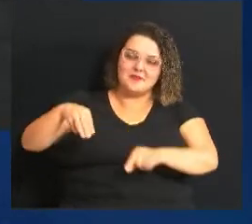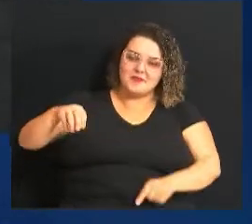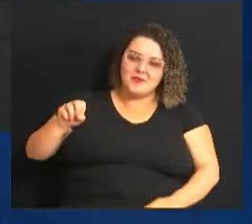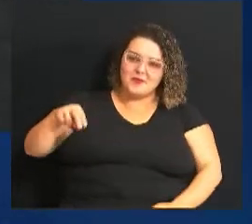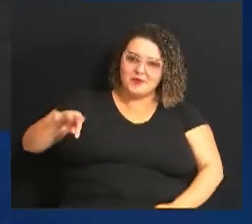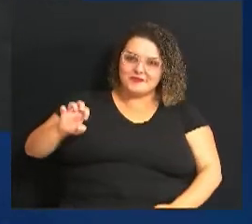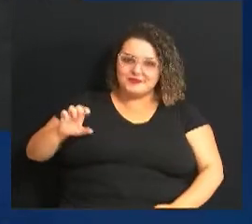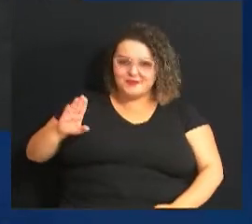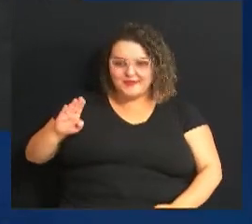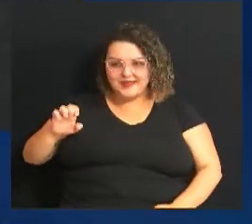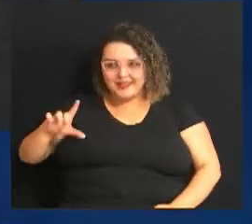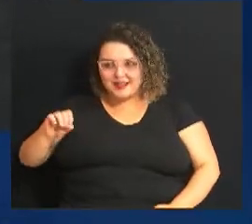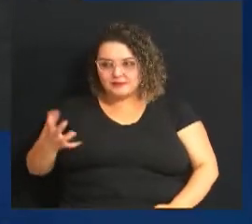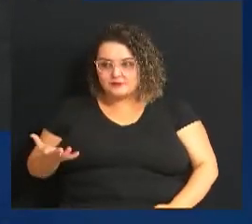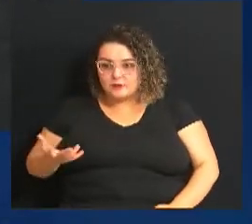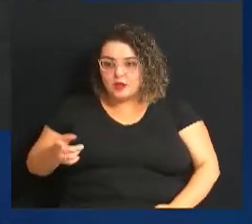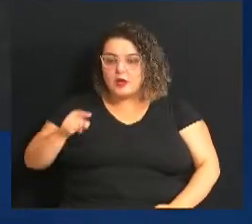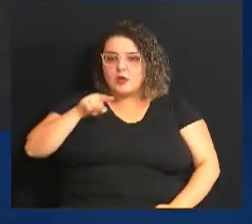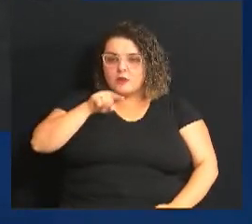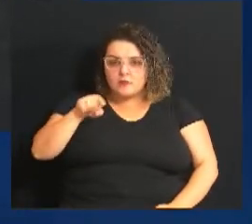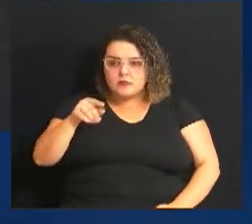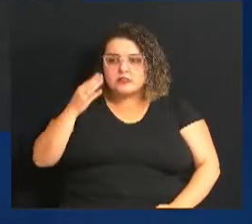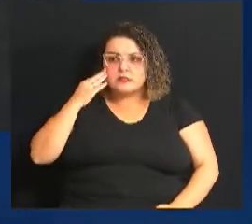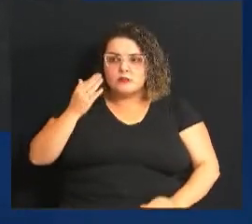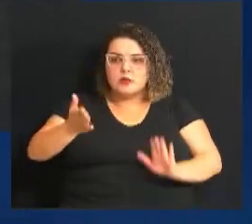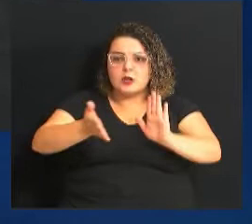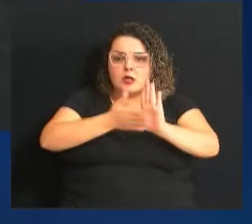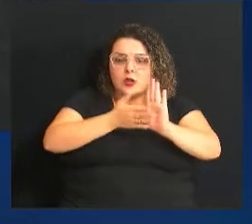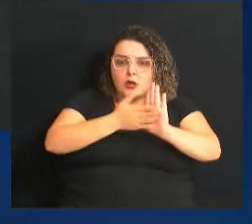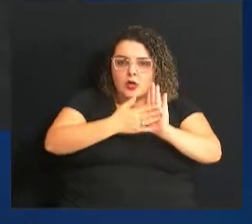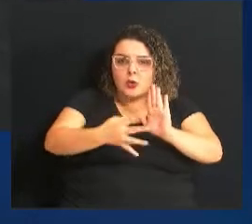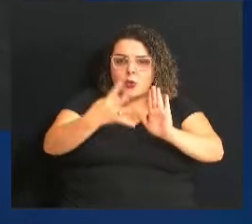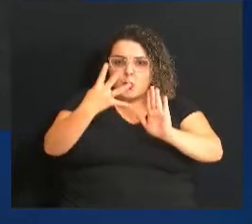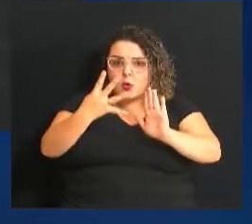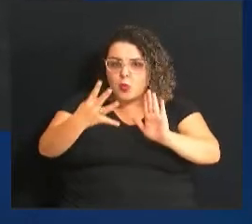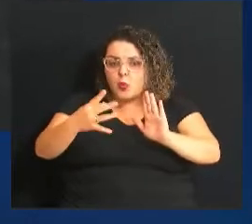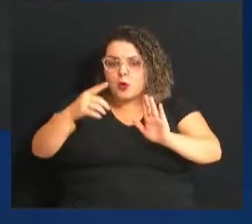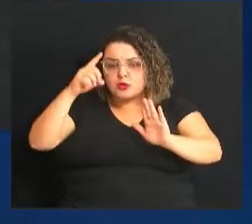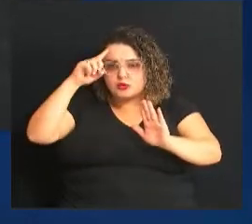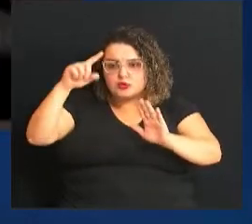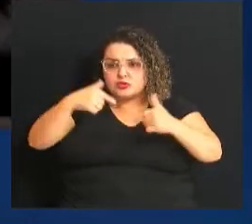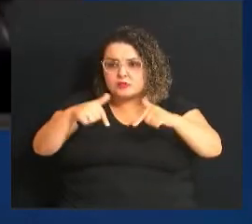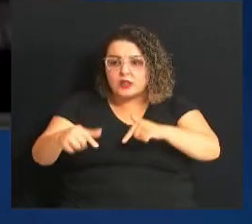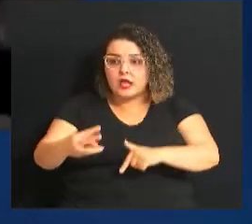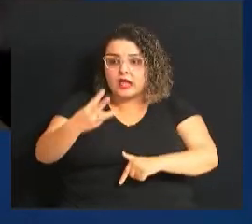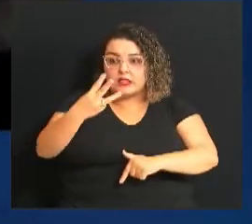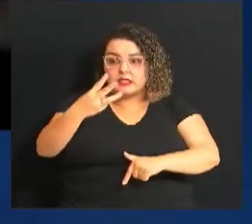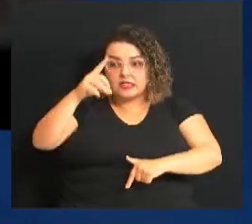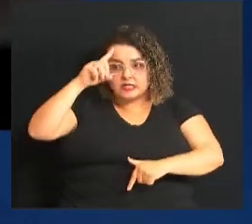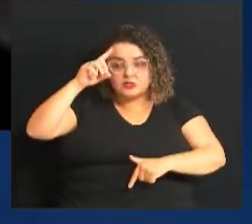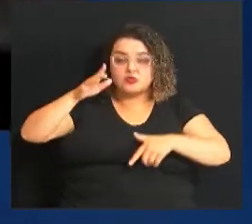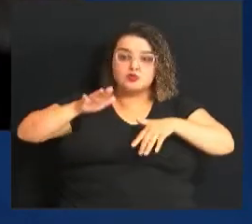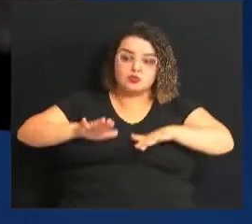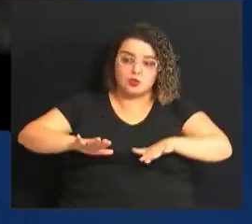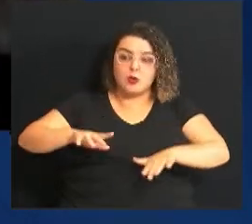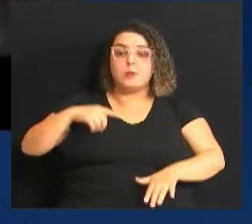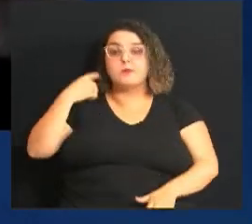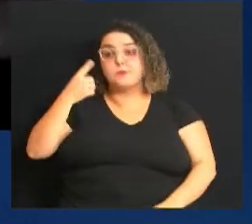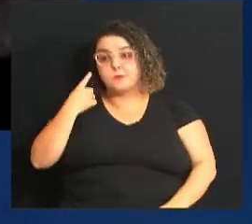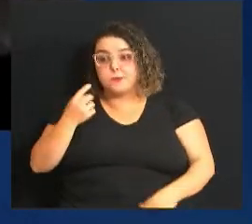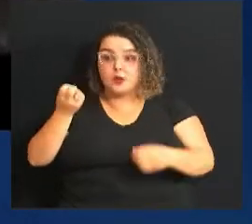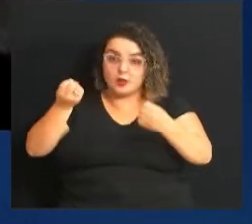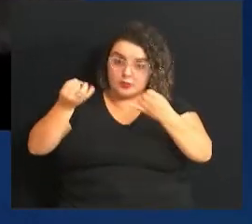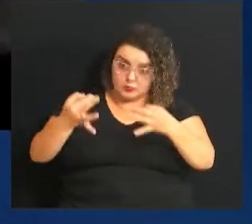em que trabalha 4 dias e descansa em 3 dias na semana? A advogada explica o modelo